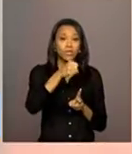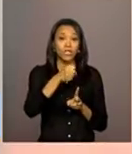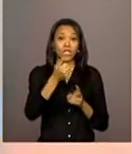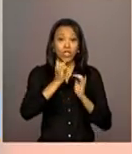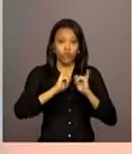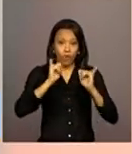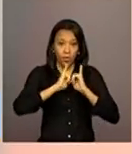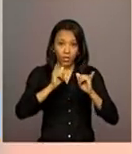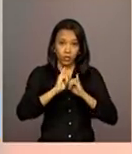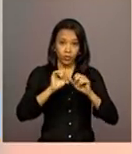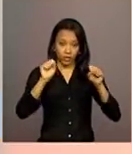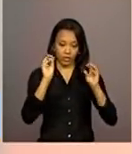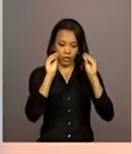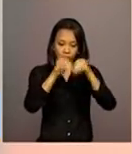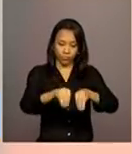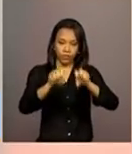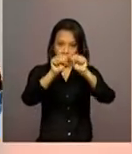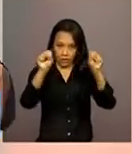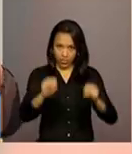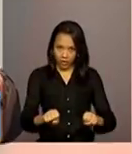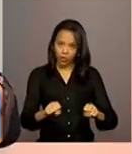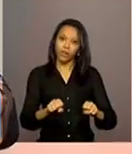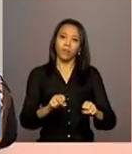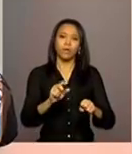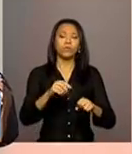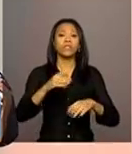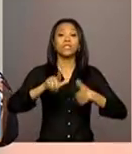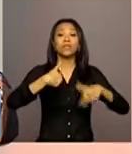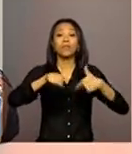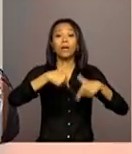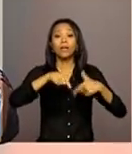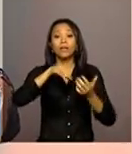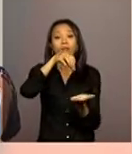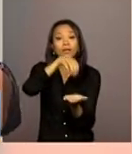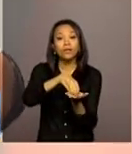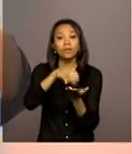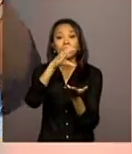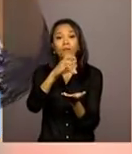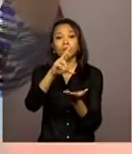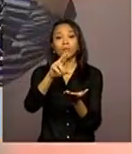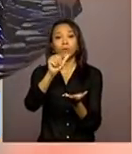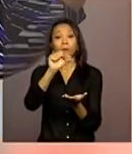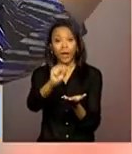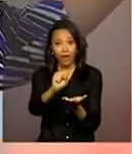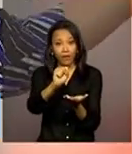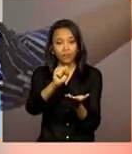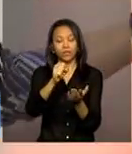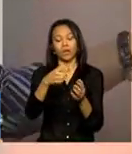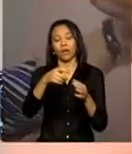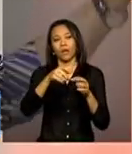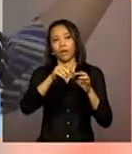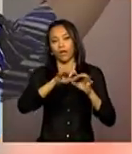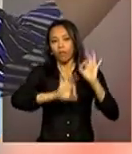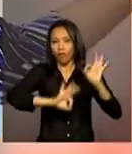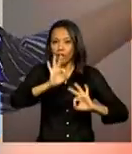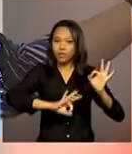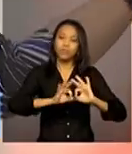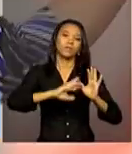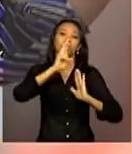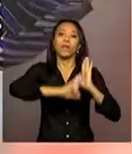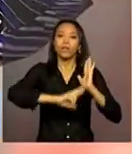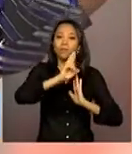o suas eh tem para inclusão o elaboração de relatório se a a inclusão nos